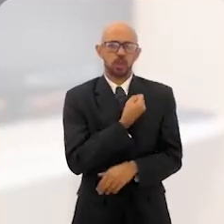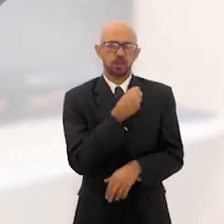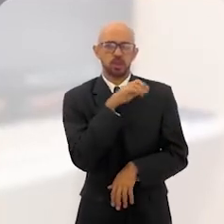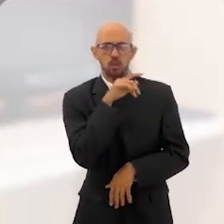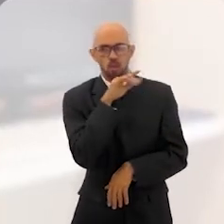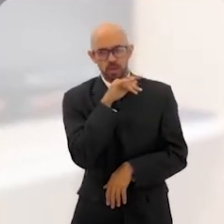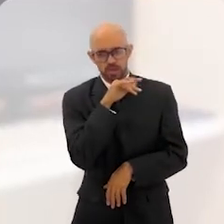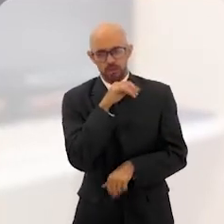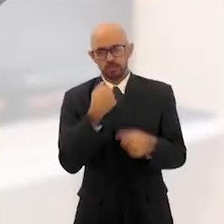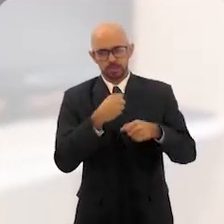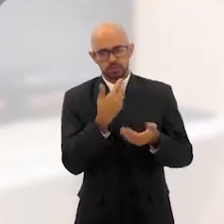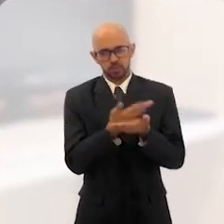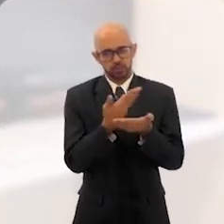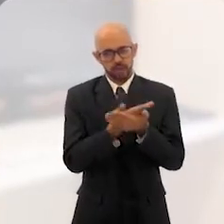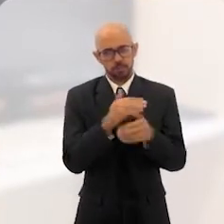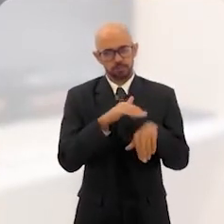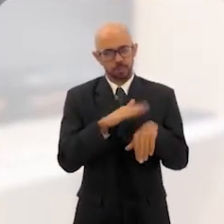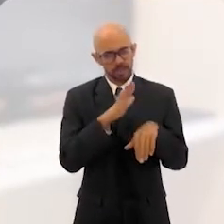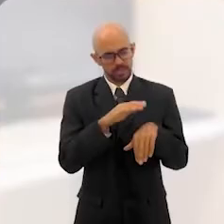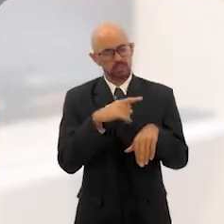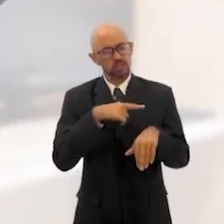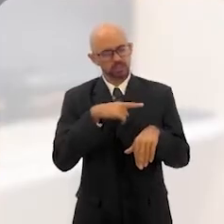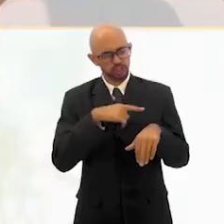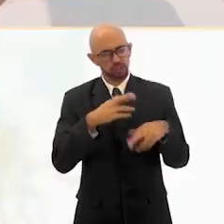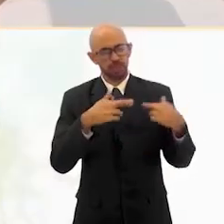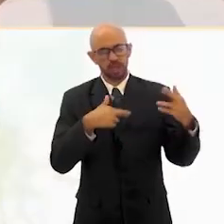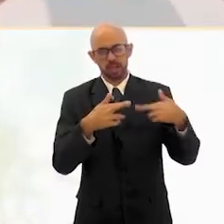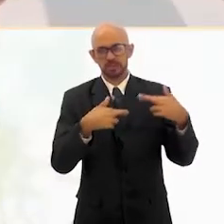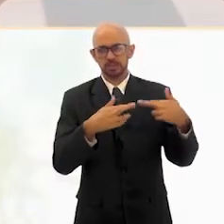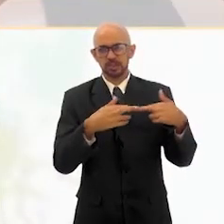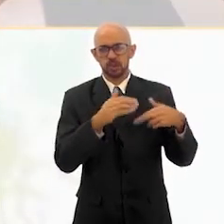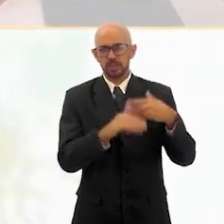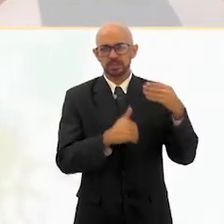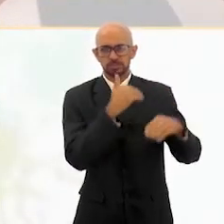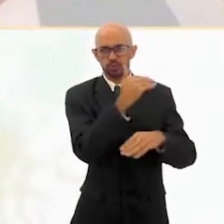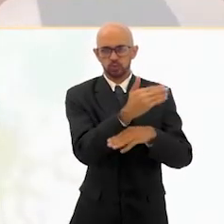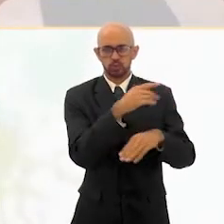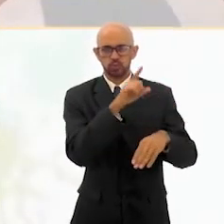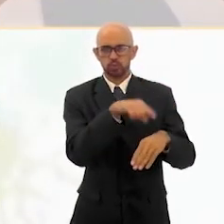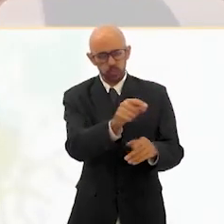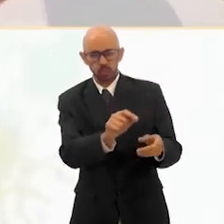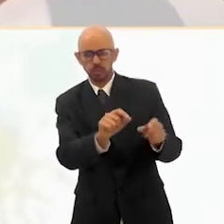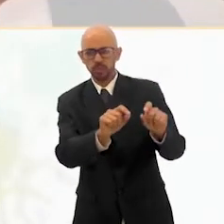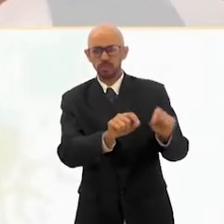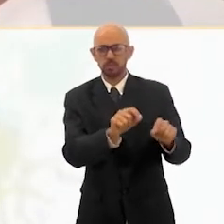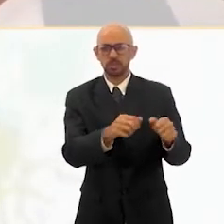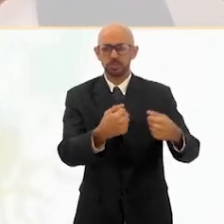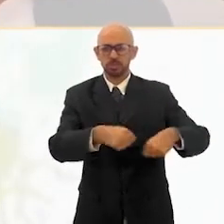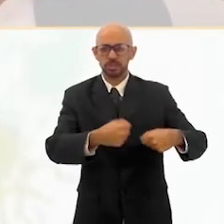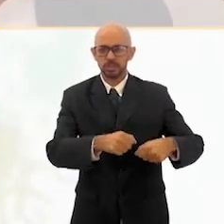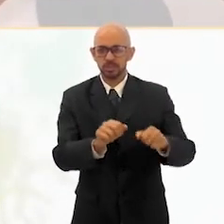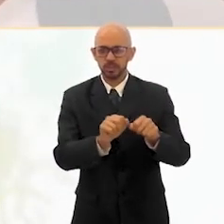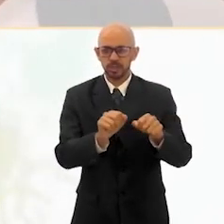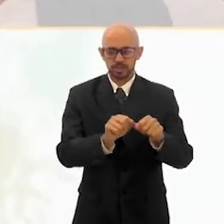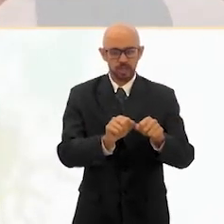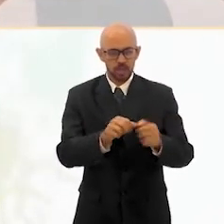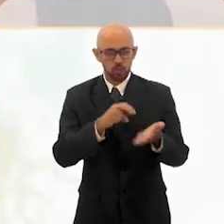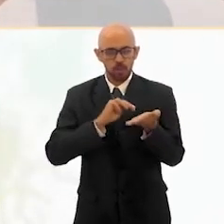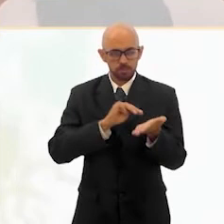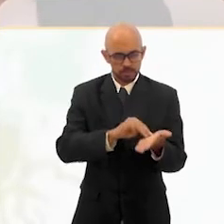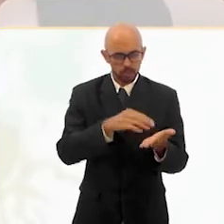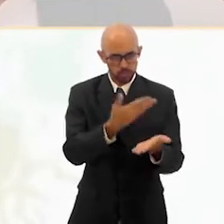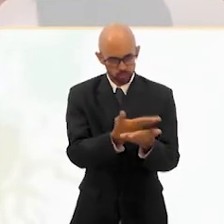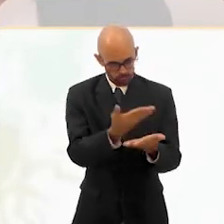mais. Essa relação era máxima, ou seja, acima de tudo, ali no que você deve fazer, na tua